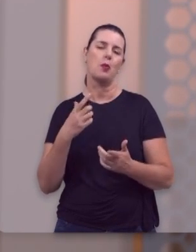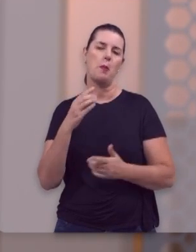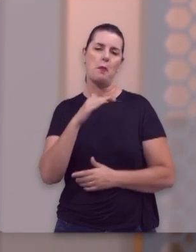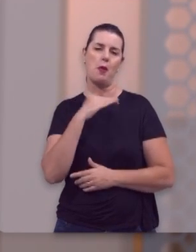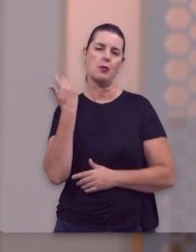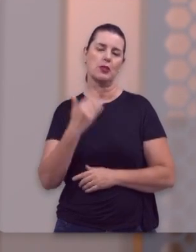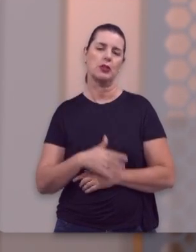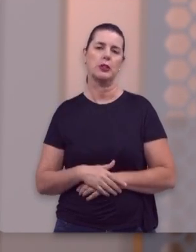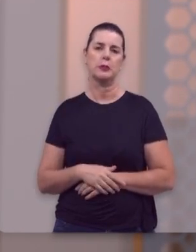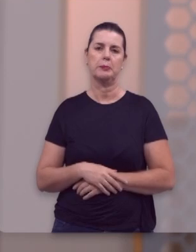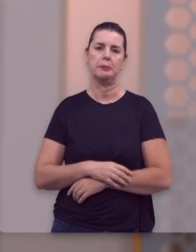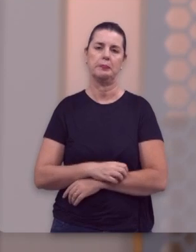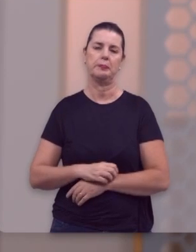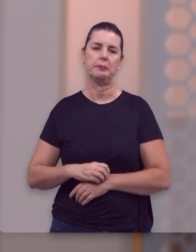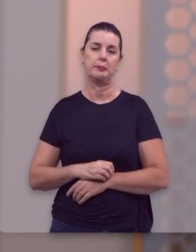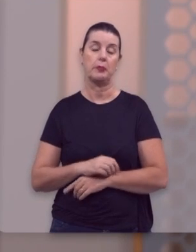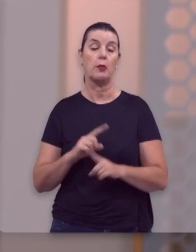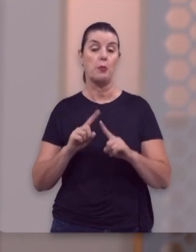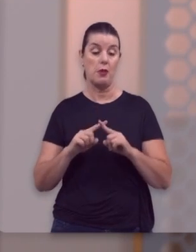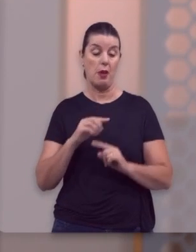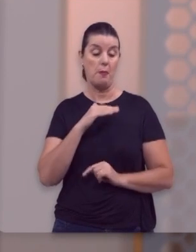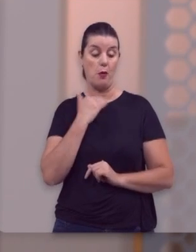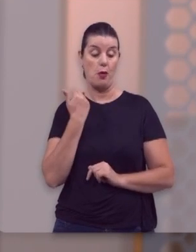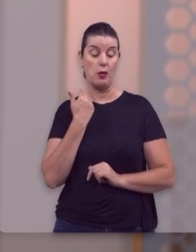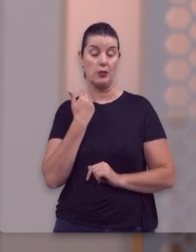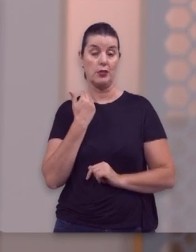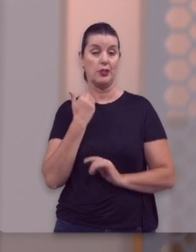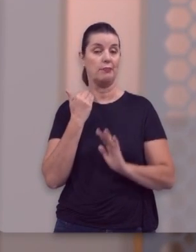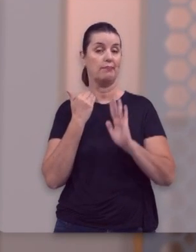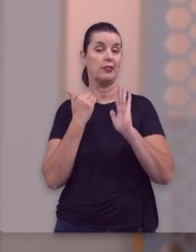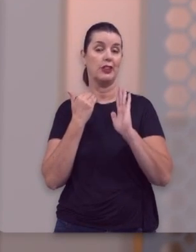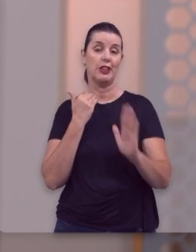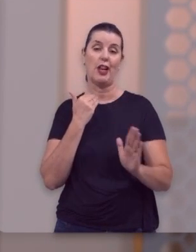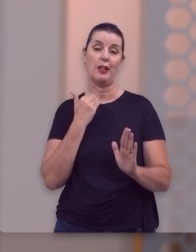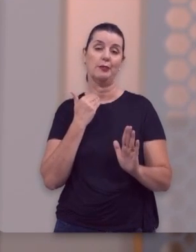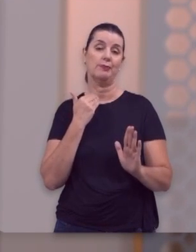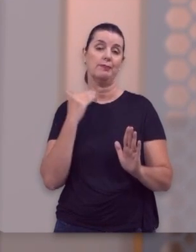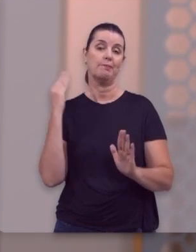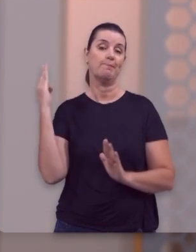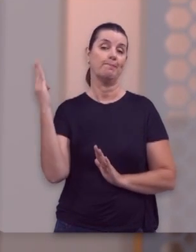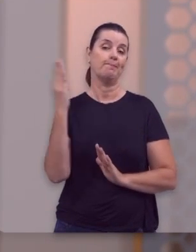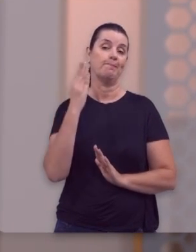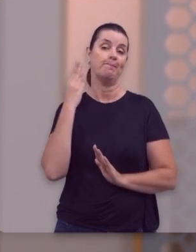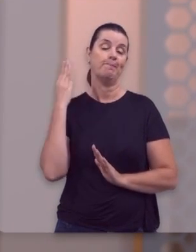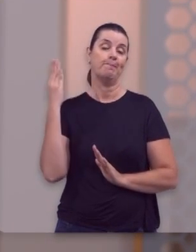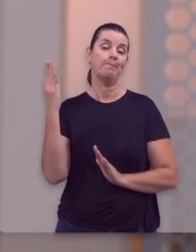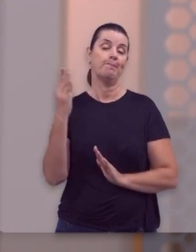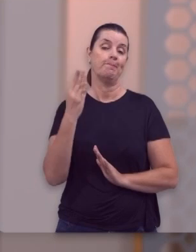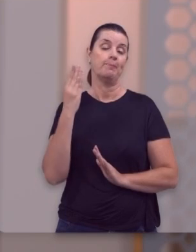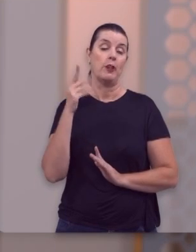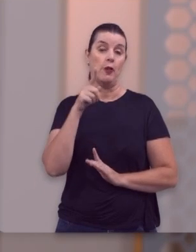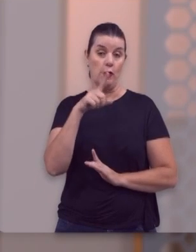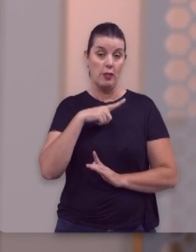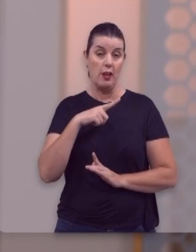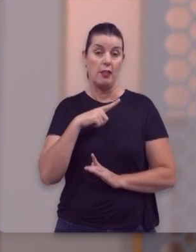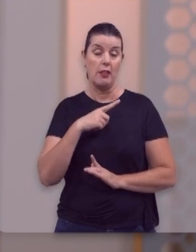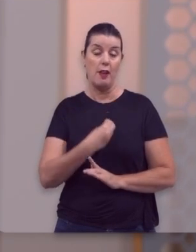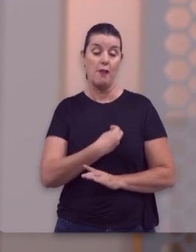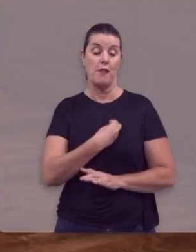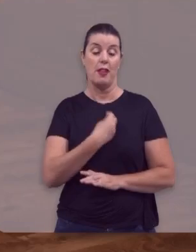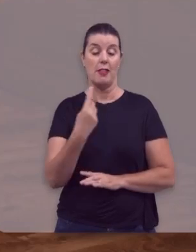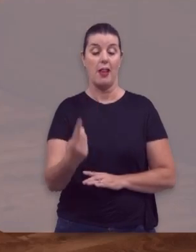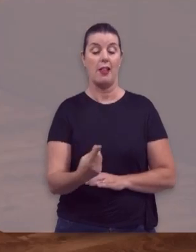morte. Porque a morte morreu na morte de Cristo. E você tem vida e vida